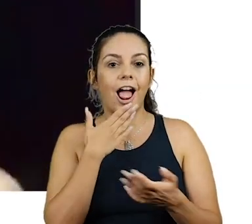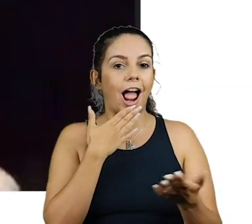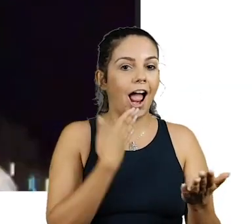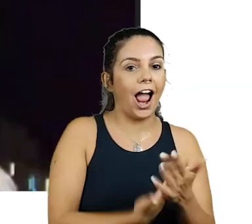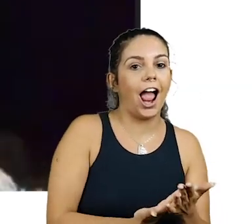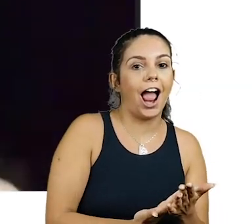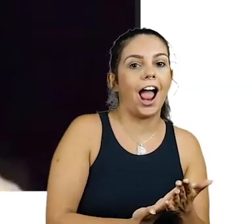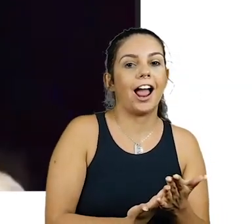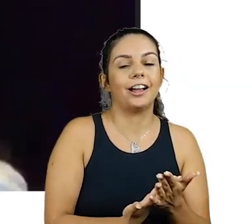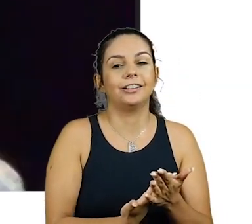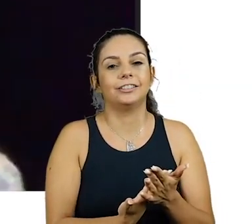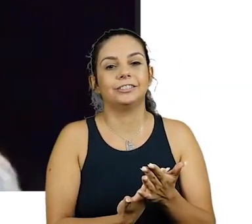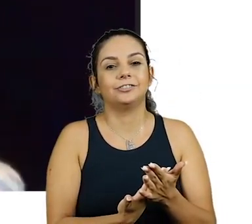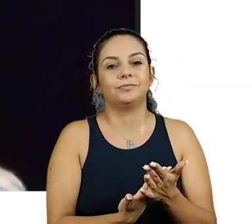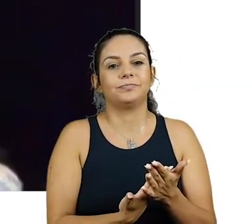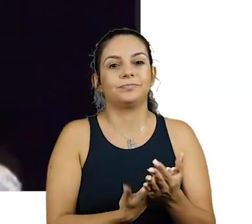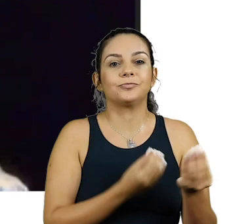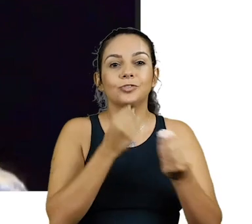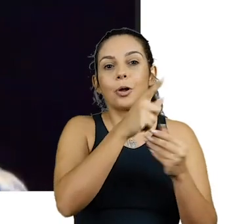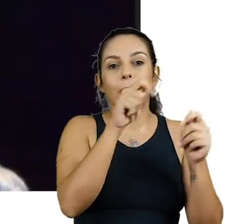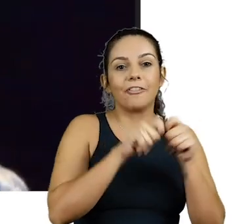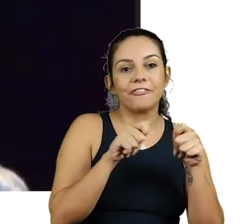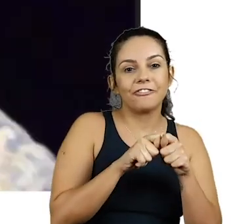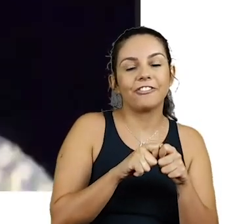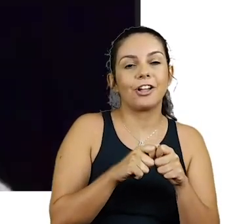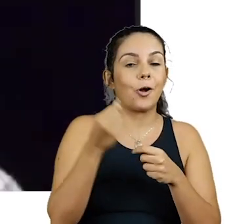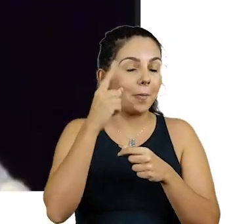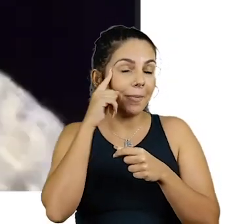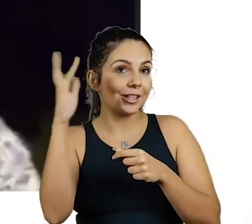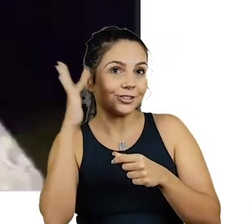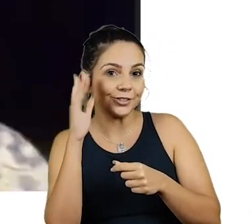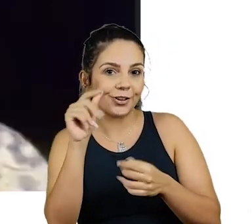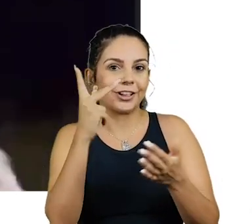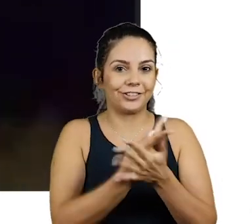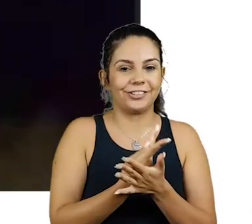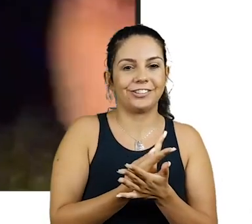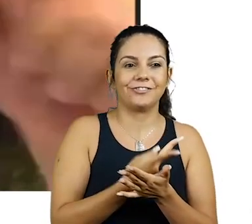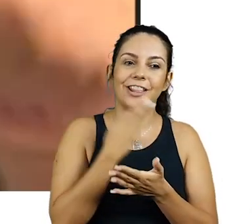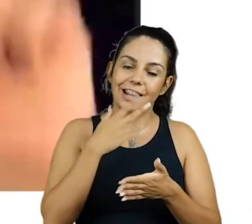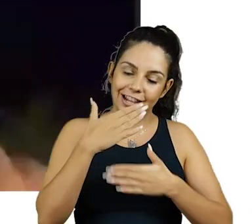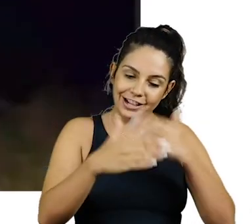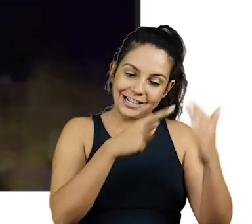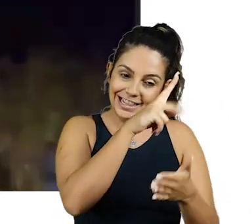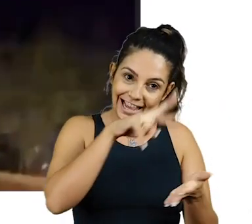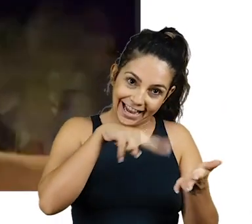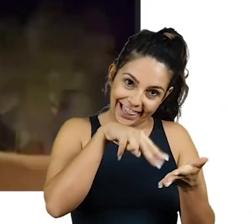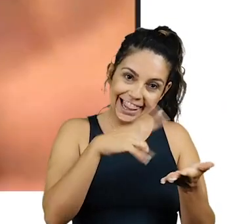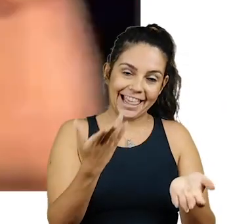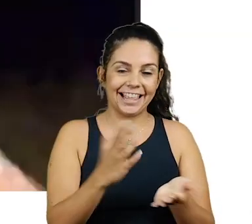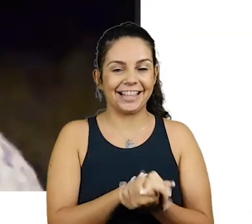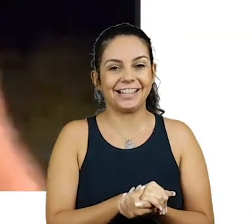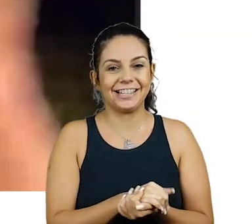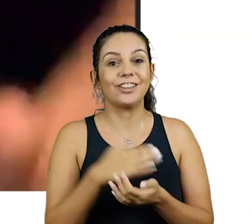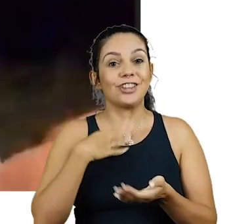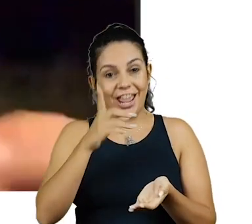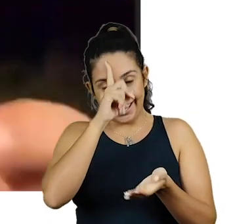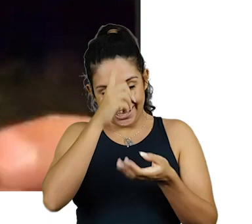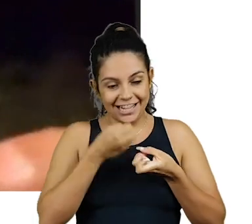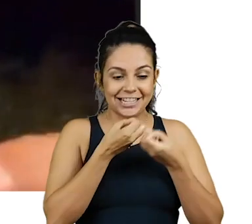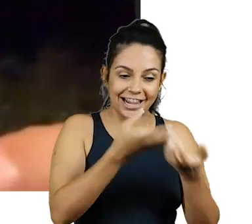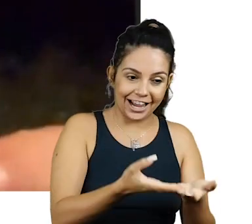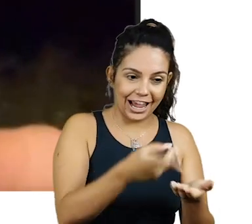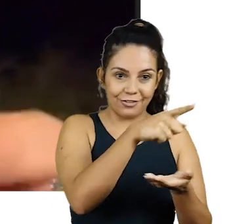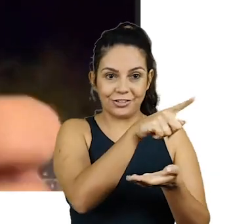quando estou com o campeão de novo, eles falam, pô, mas como é que você pensou nisso? E o que aconteceu com ela? Eu falei, aí essa tarefa é sua, leitor. Eu